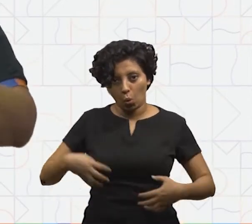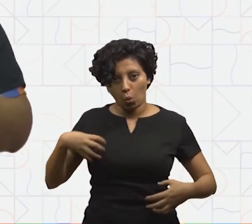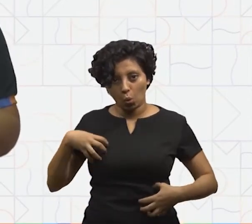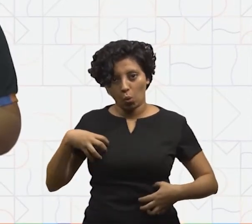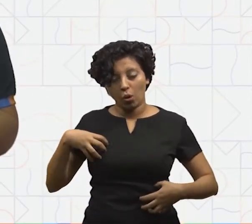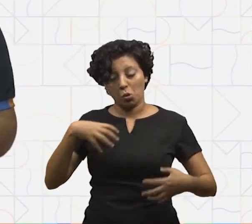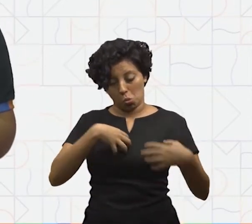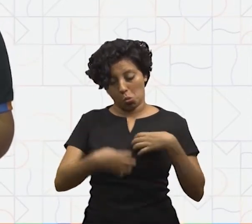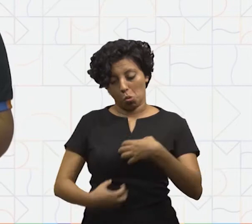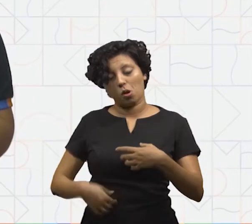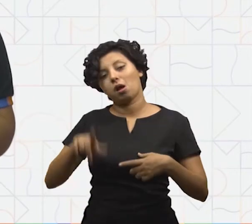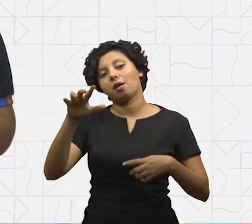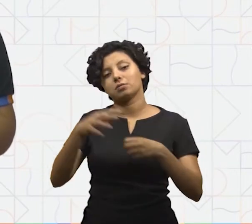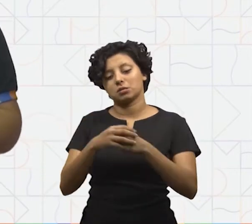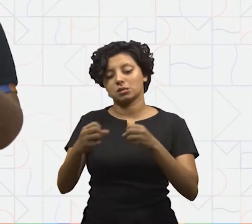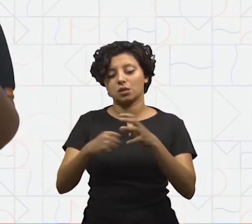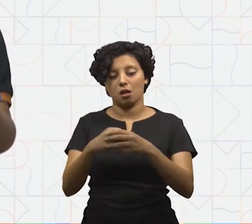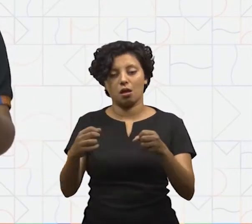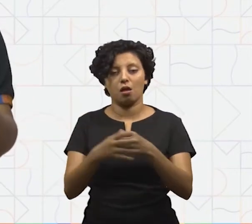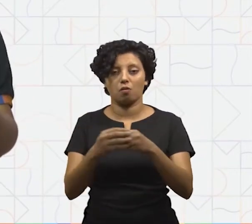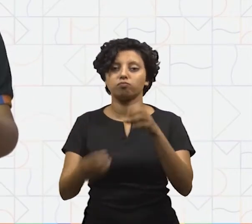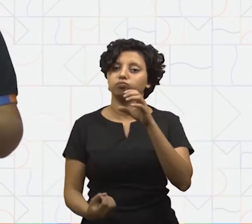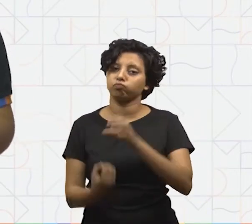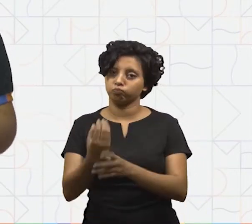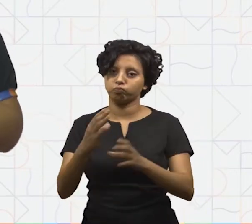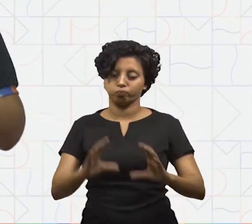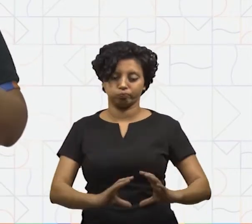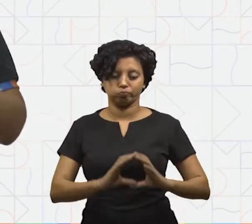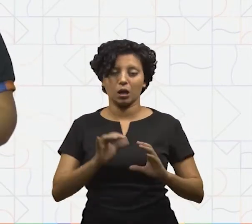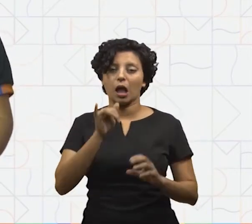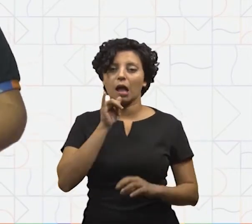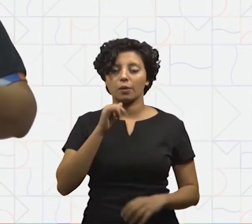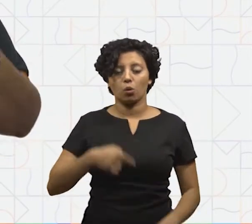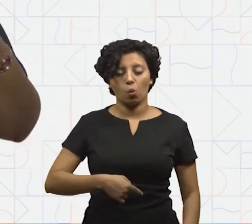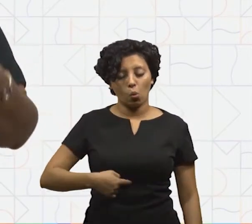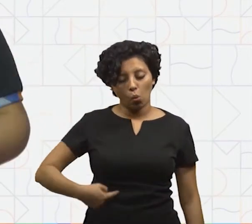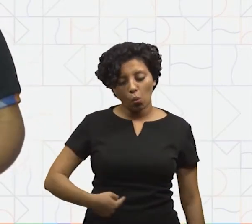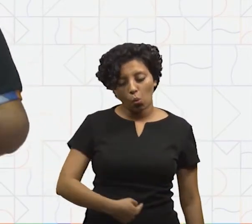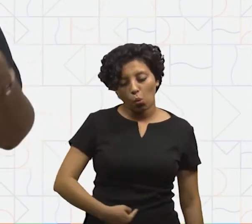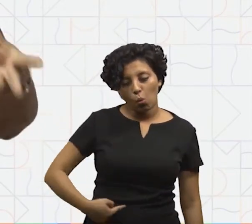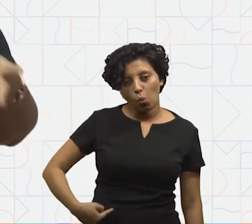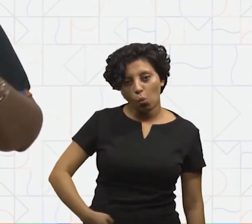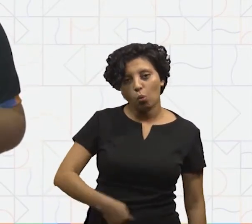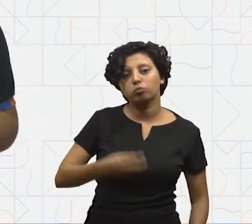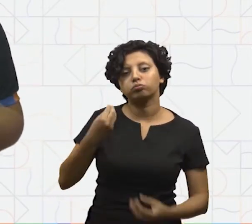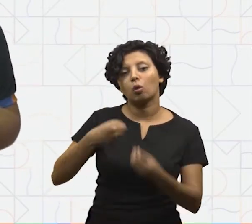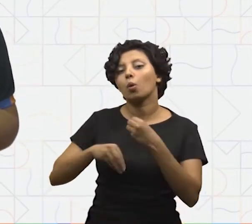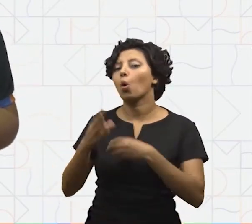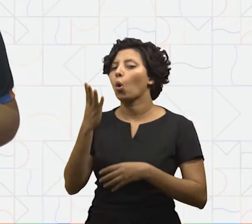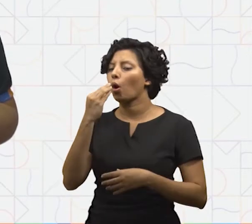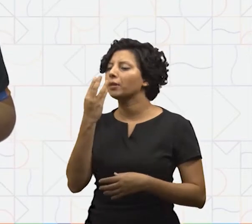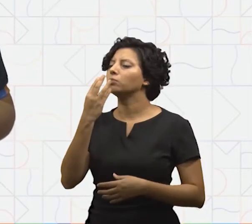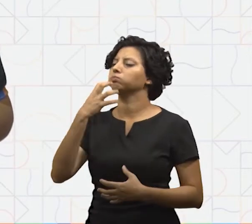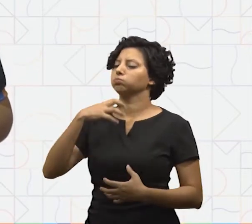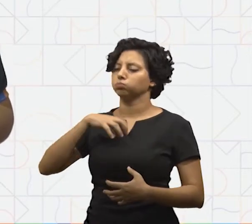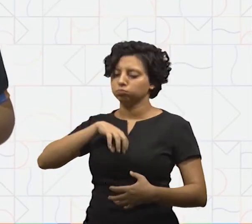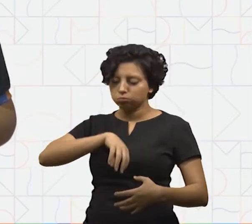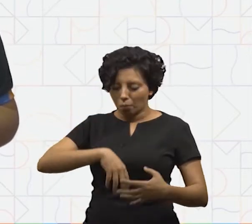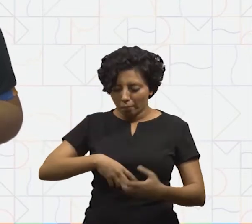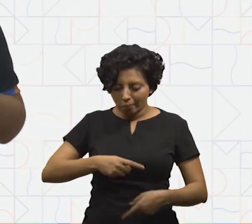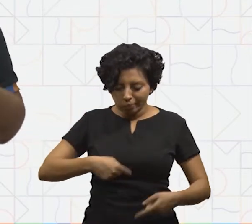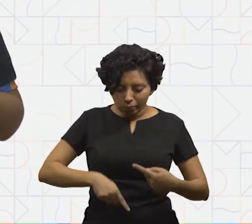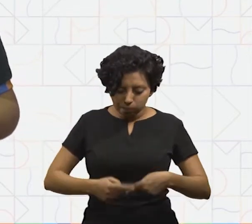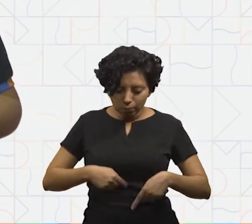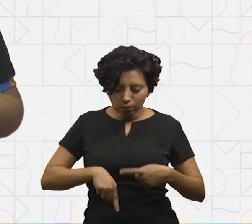que vão desempenhar alguma função. O estômago, por exemplo, armazena e digere o bolo alimentar. Já o